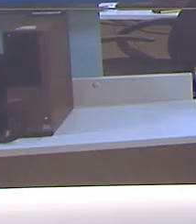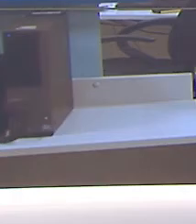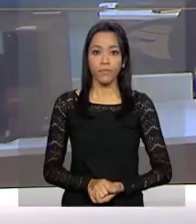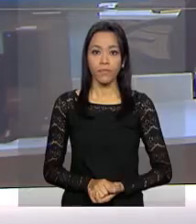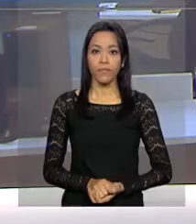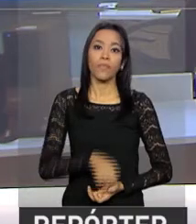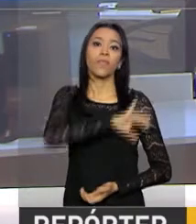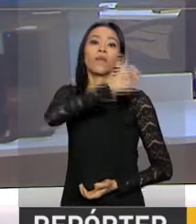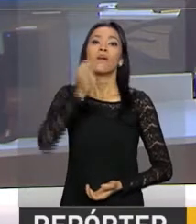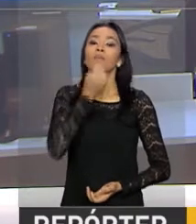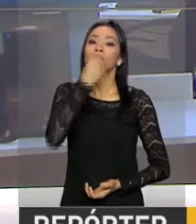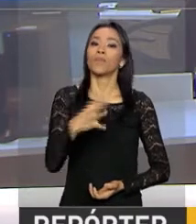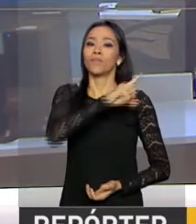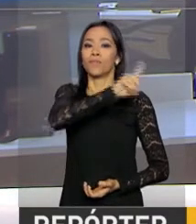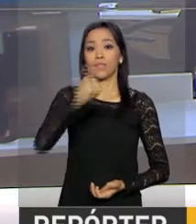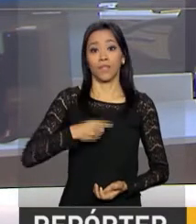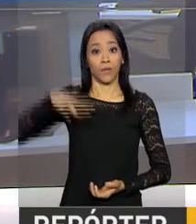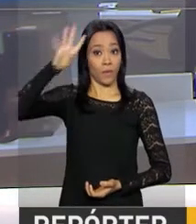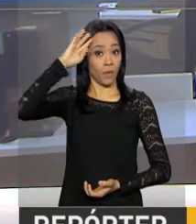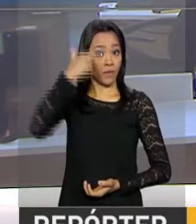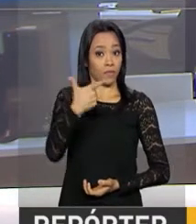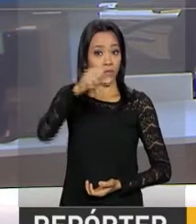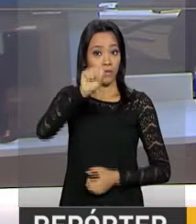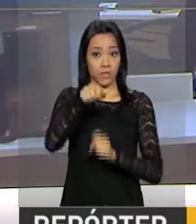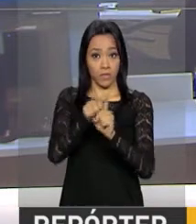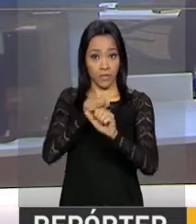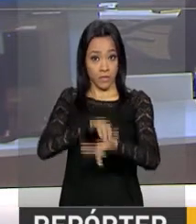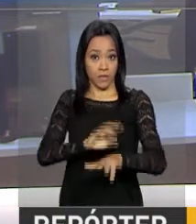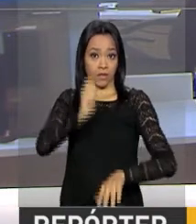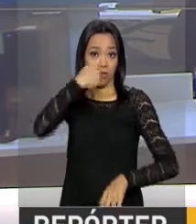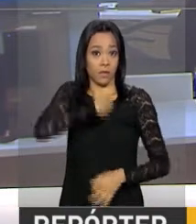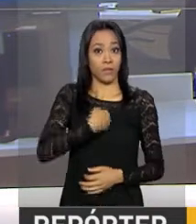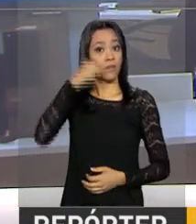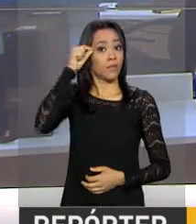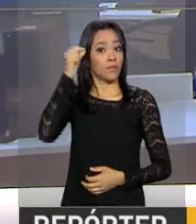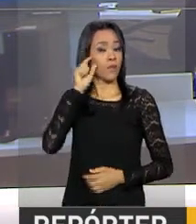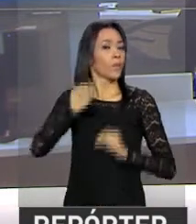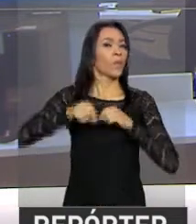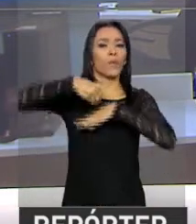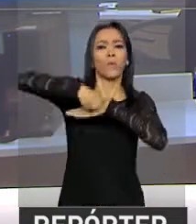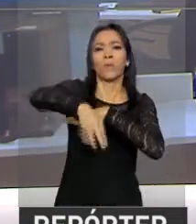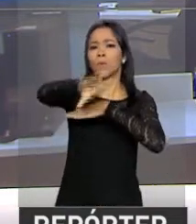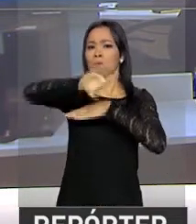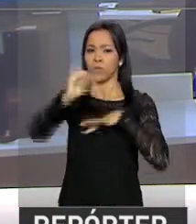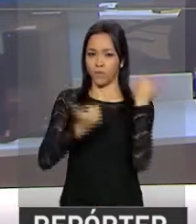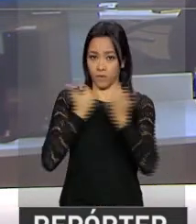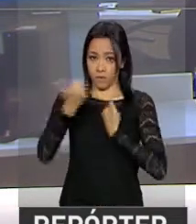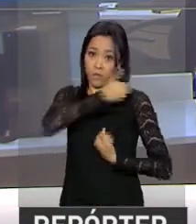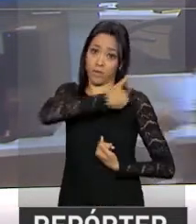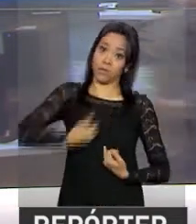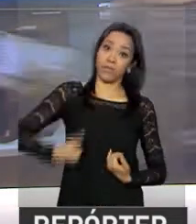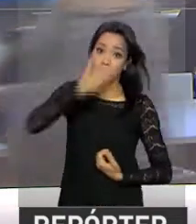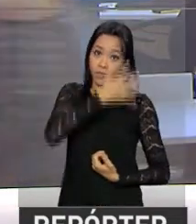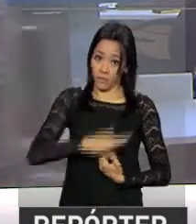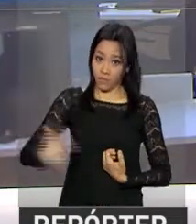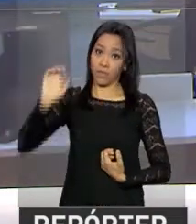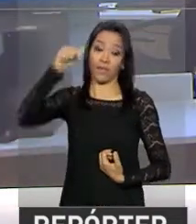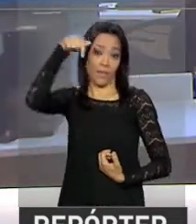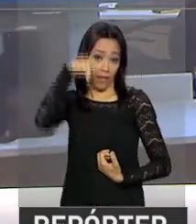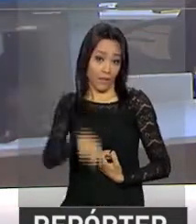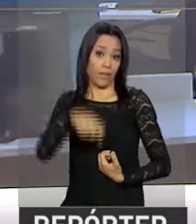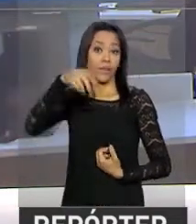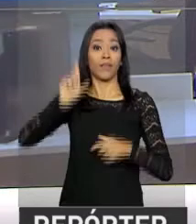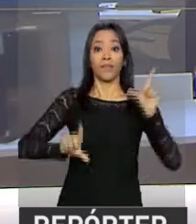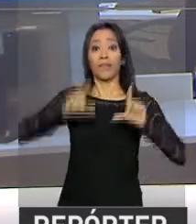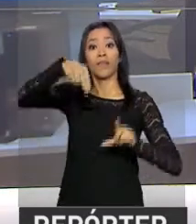olá bom dia quarta-feira 28 de setembro eu sou josé luiz filho e vou trazer pra você as notícias do governo federal aqui